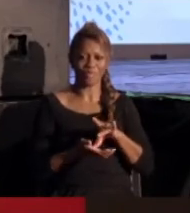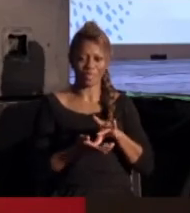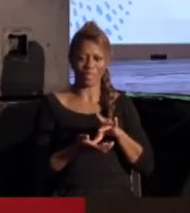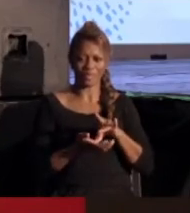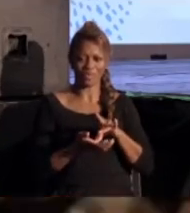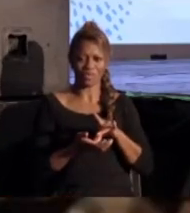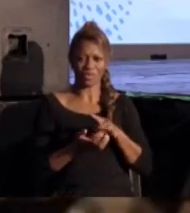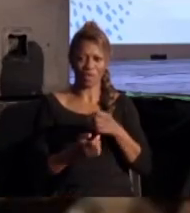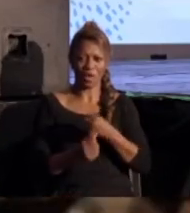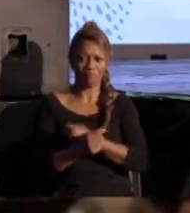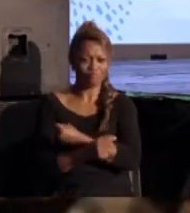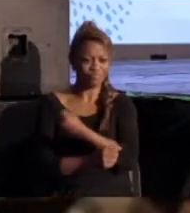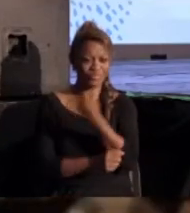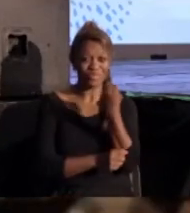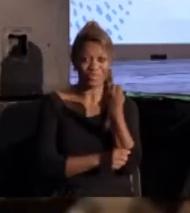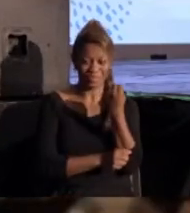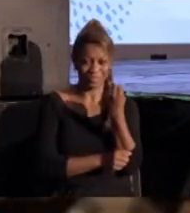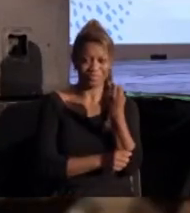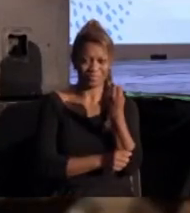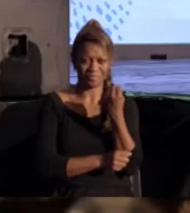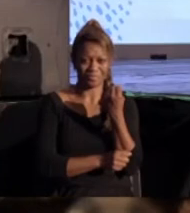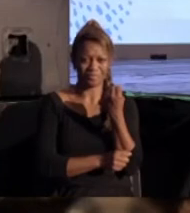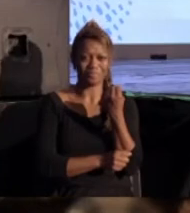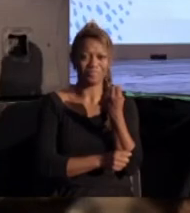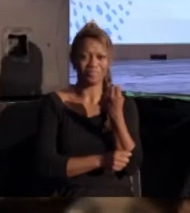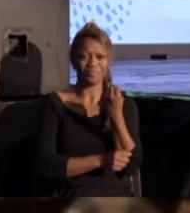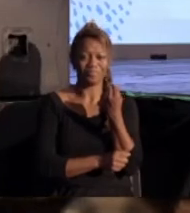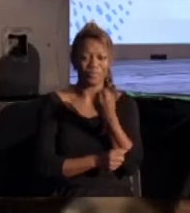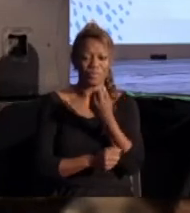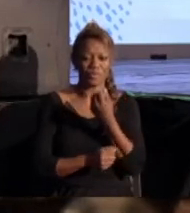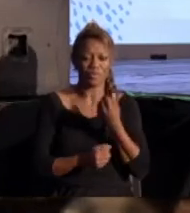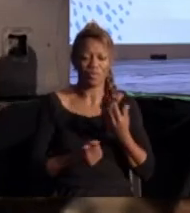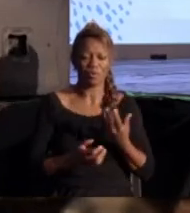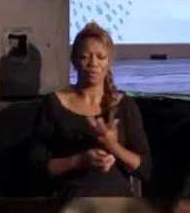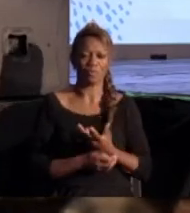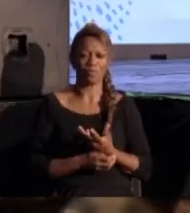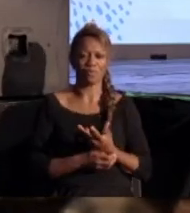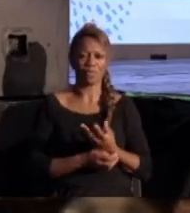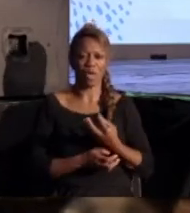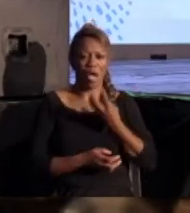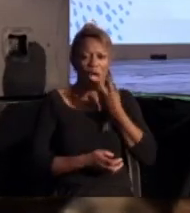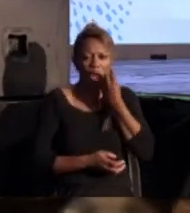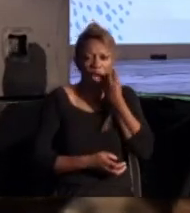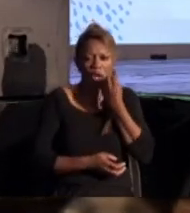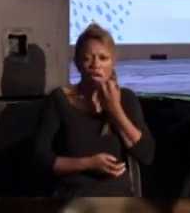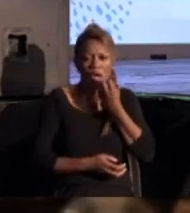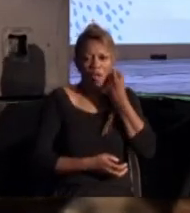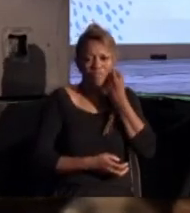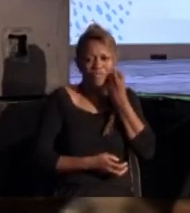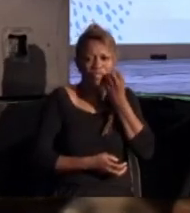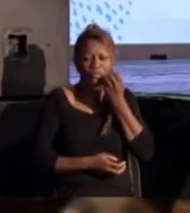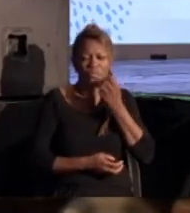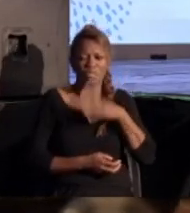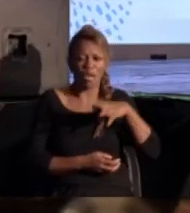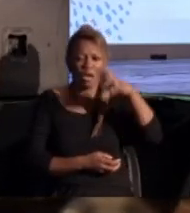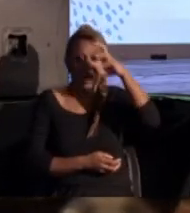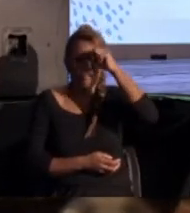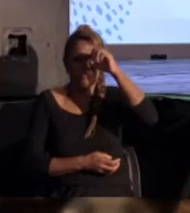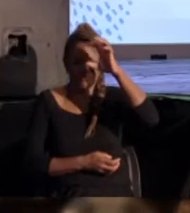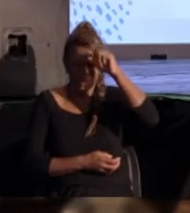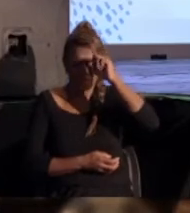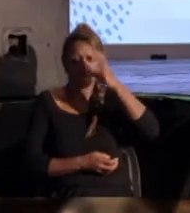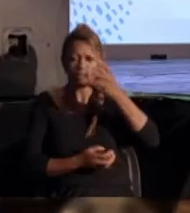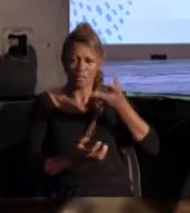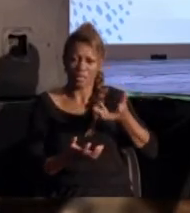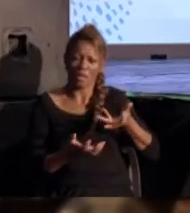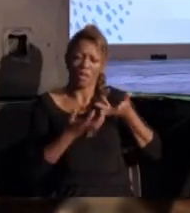Exu como boca do mundo, né, Exu como boca devoradora, né, Exu que tudo come, Exu